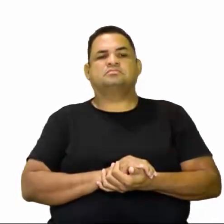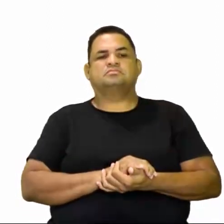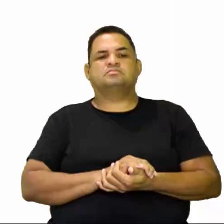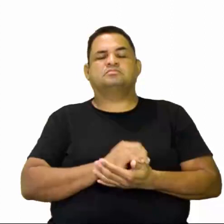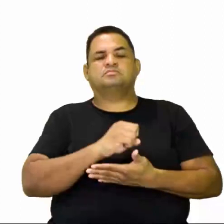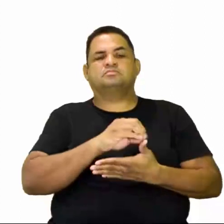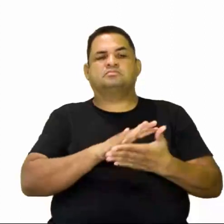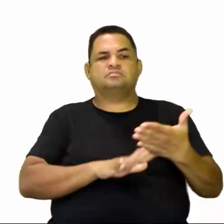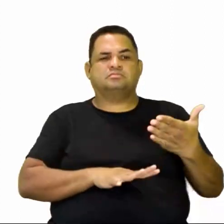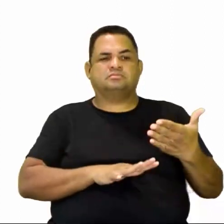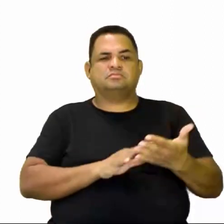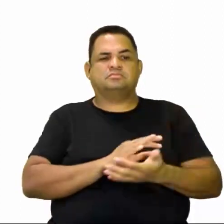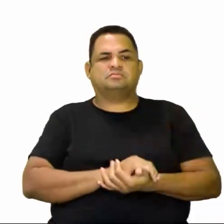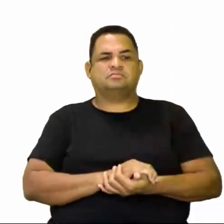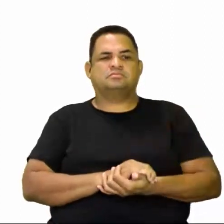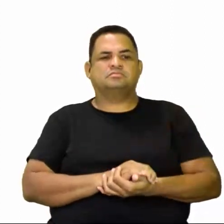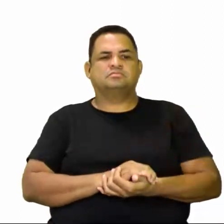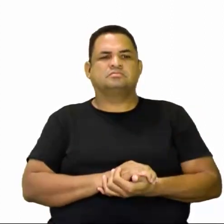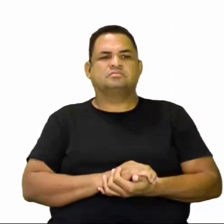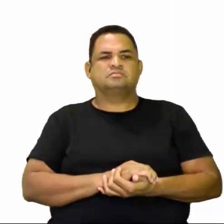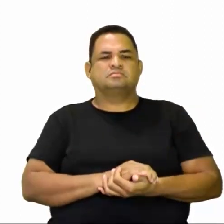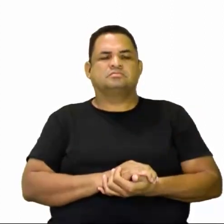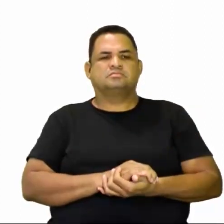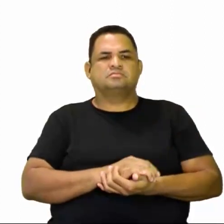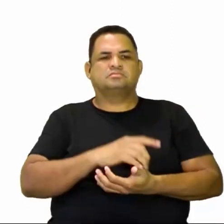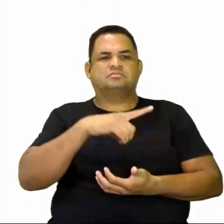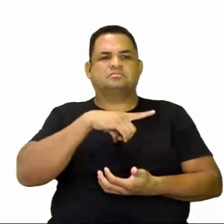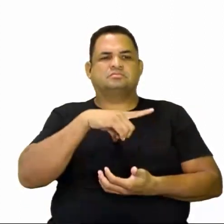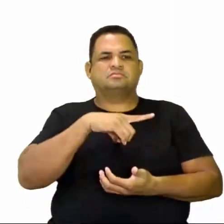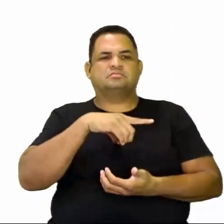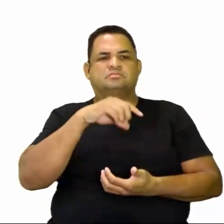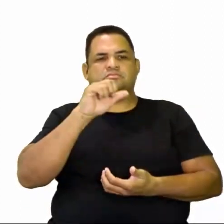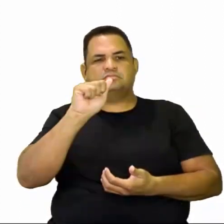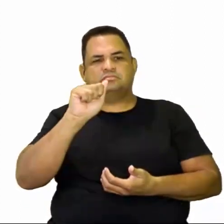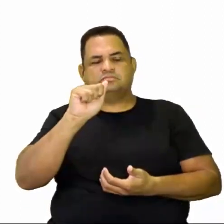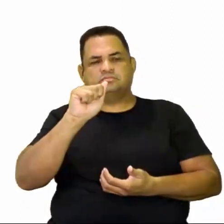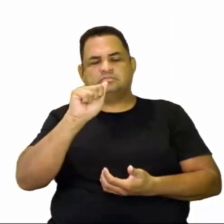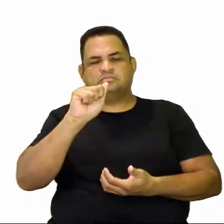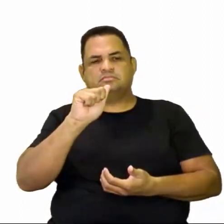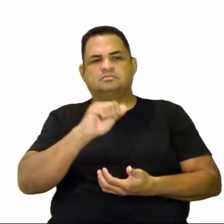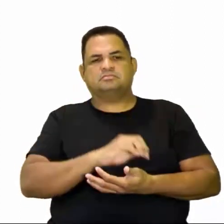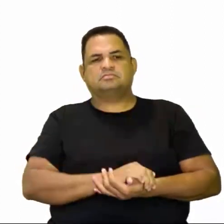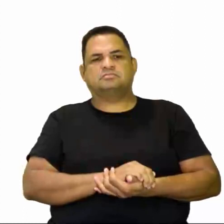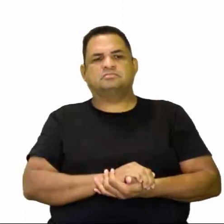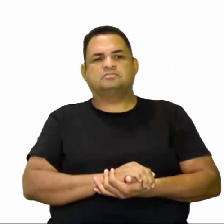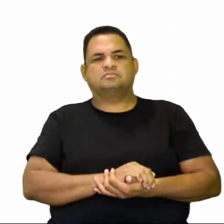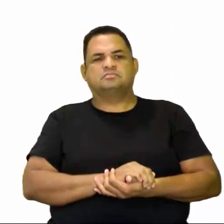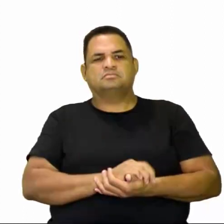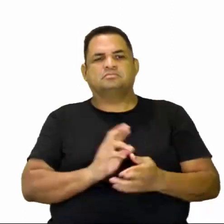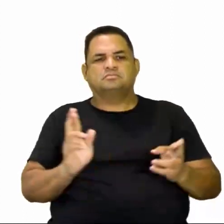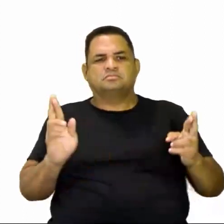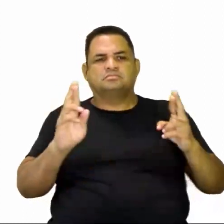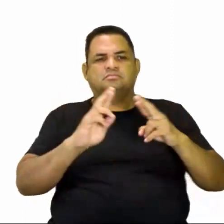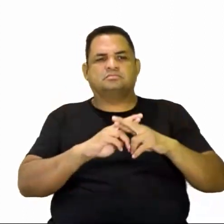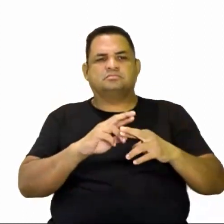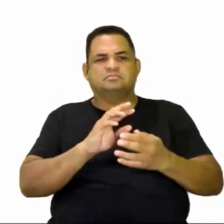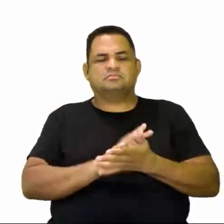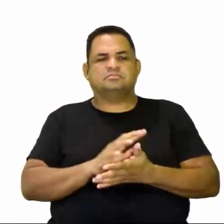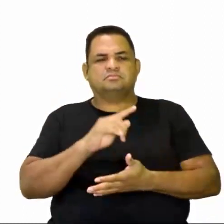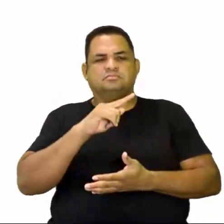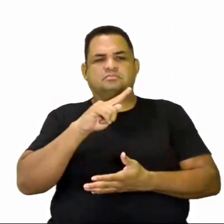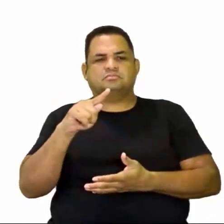alternativa por alternativa. Nós temos que, na letra A reação é do zinco